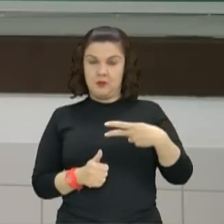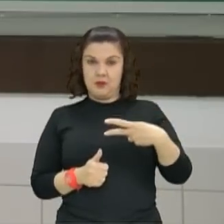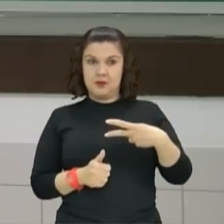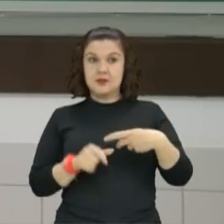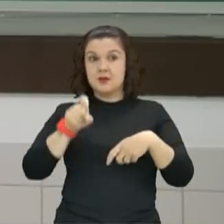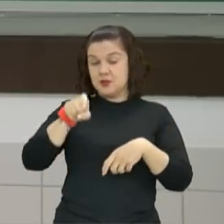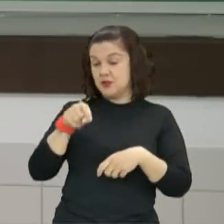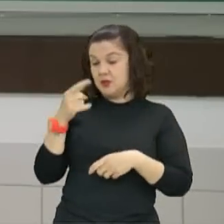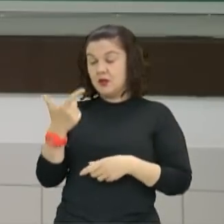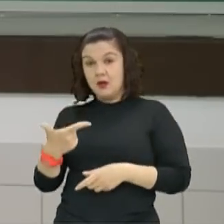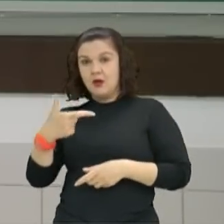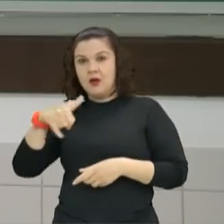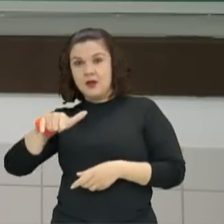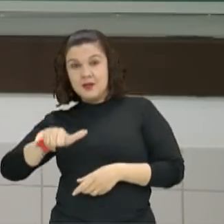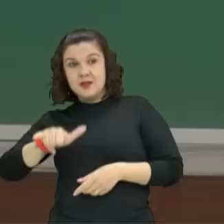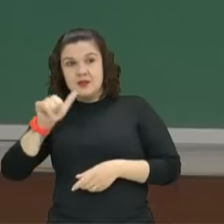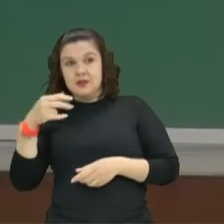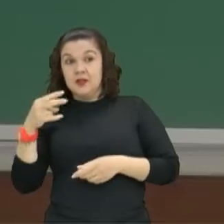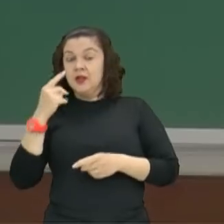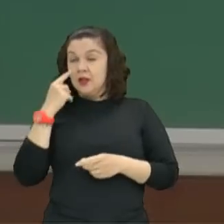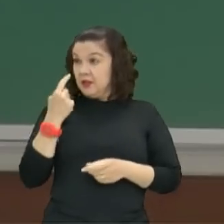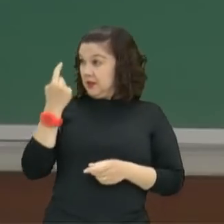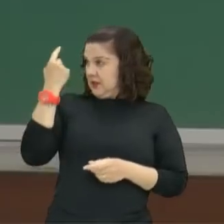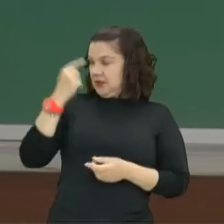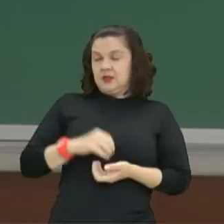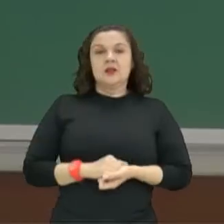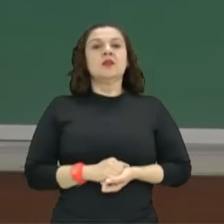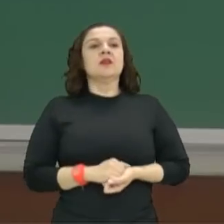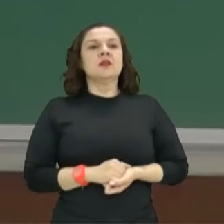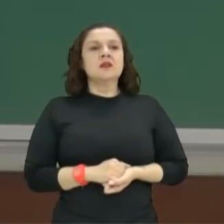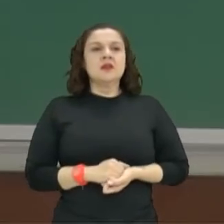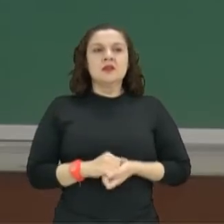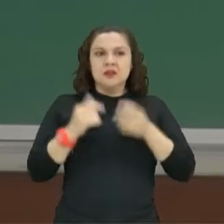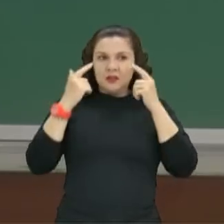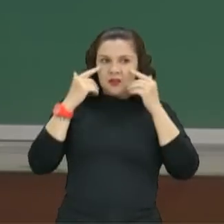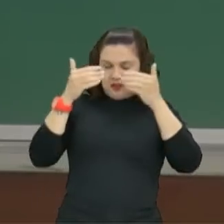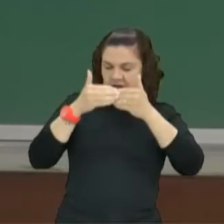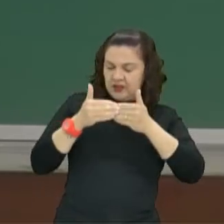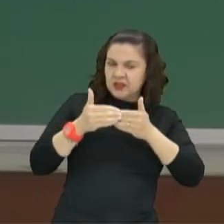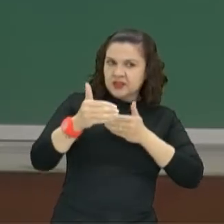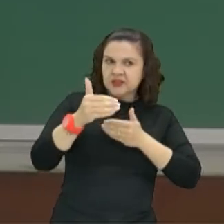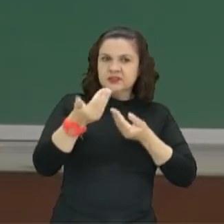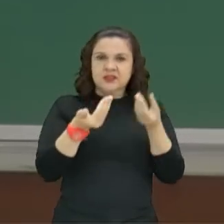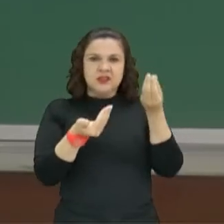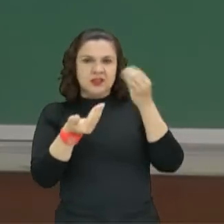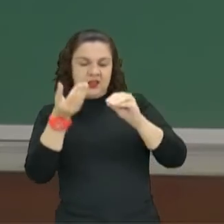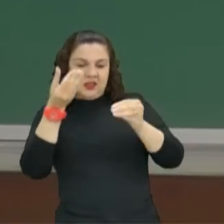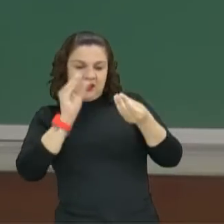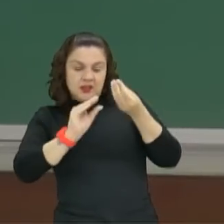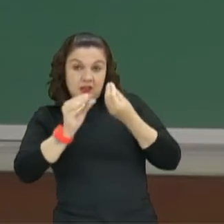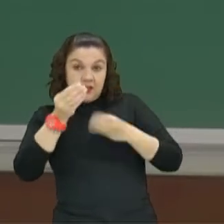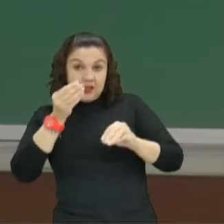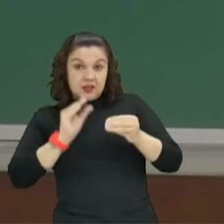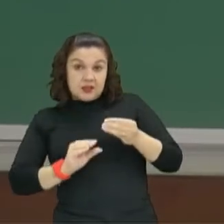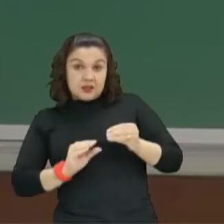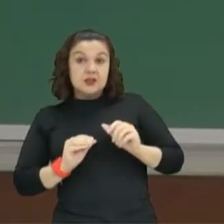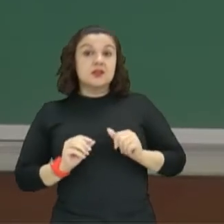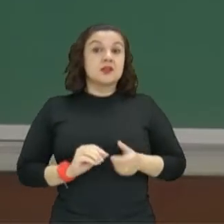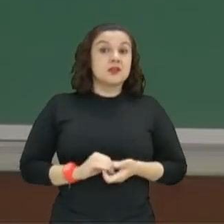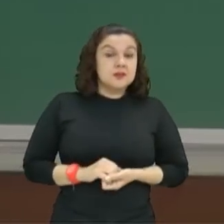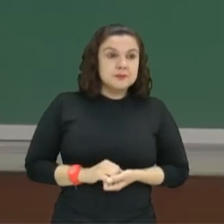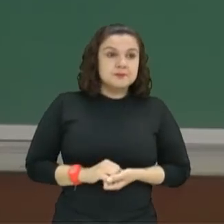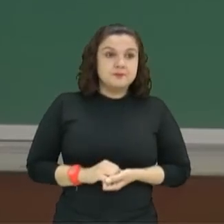y2. Bom, mas daí, o que nós temos mais? A partir do momento que eu coloco aqui a minha função, eu tenho